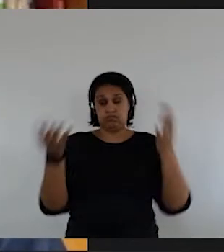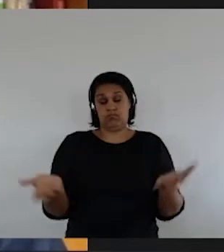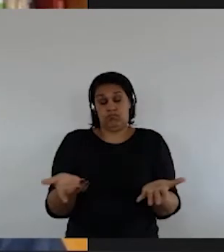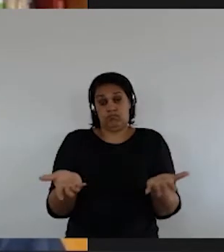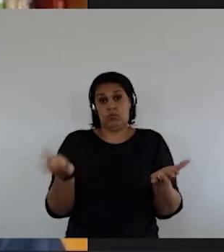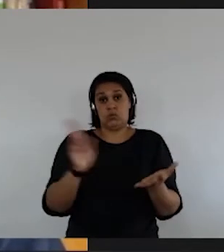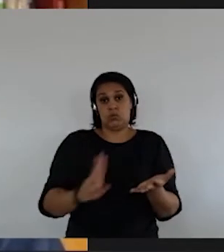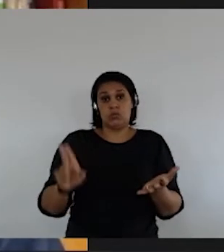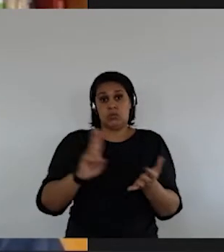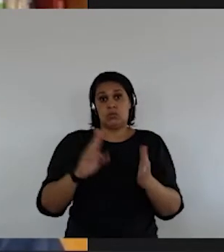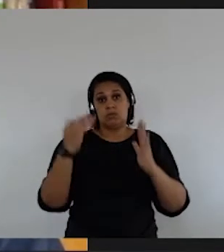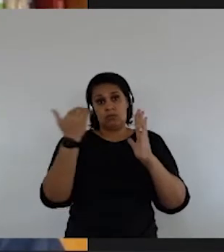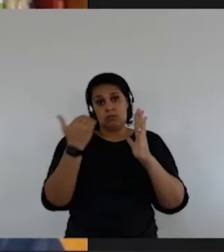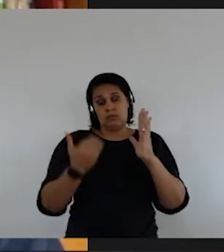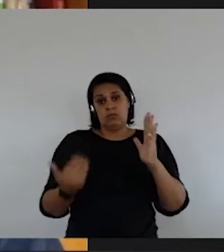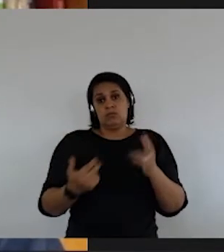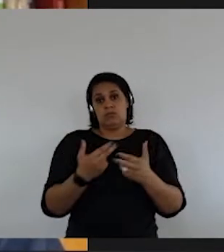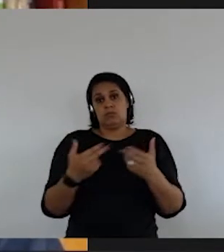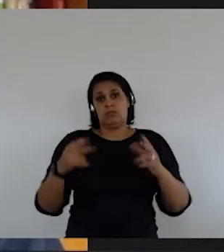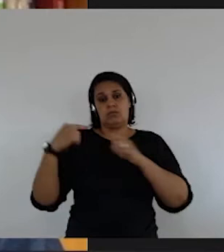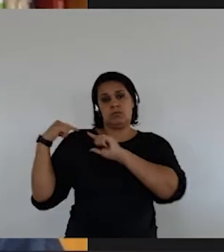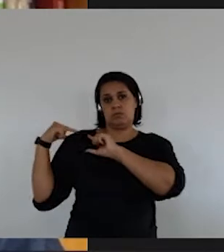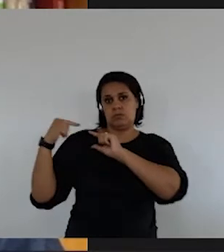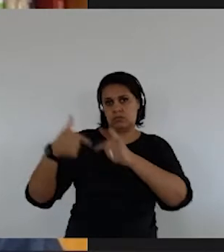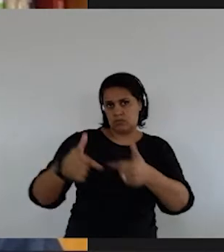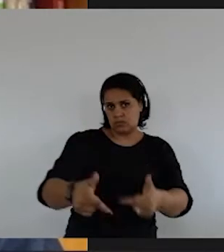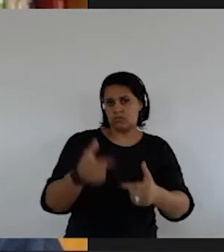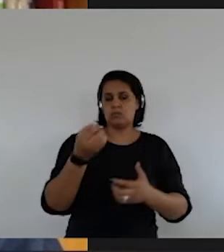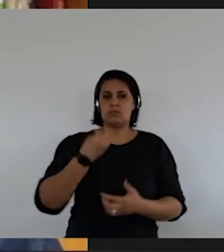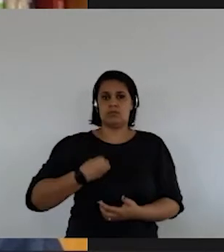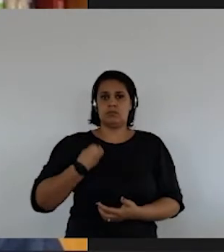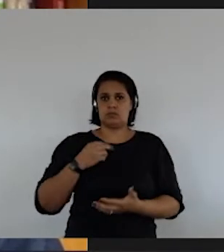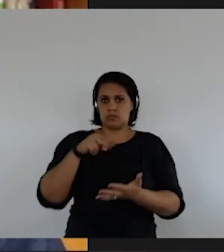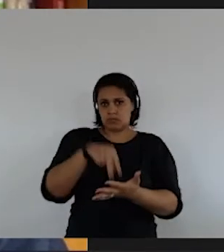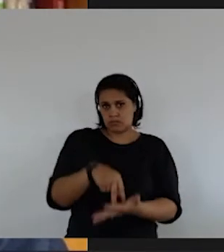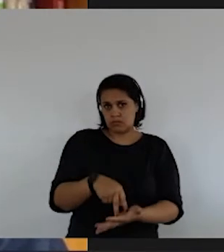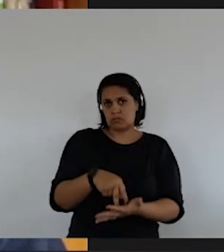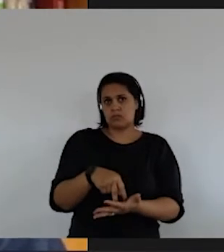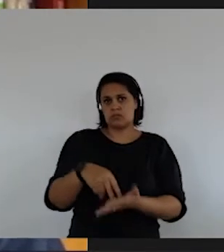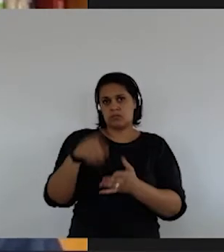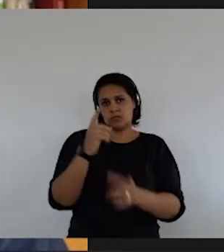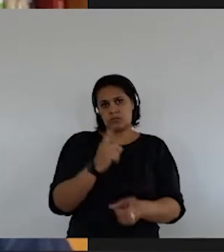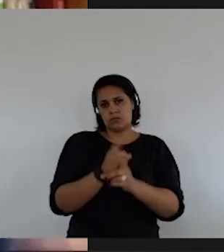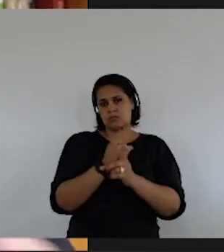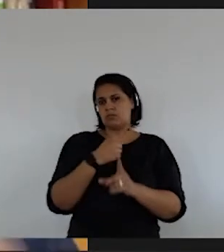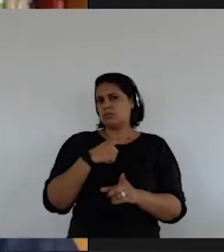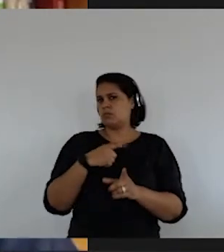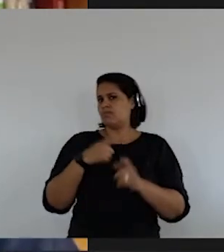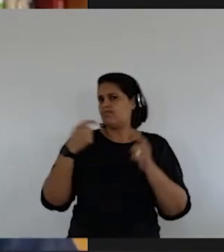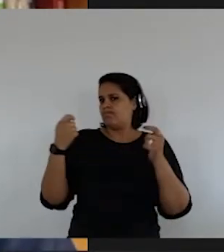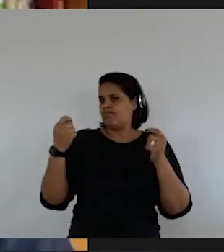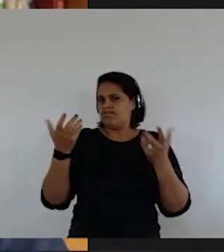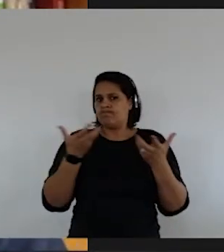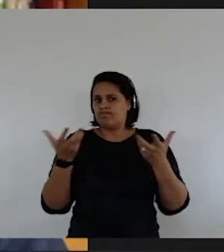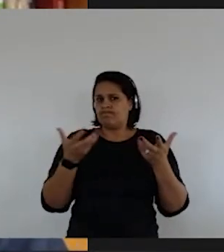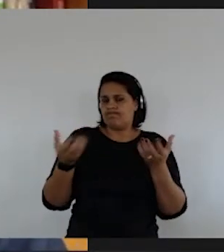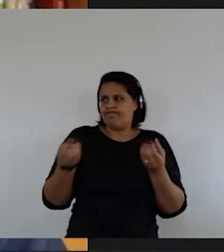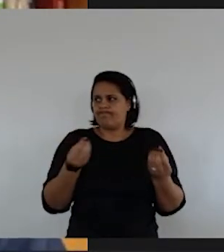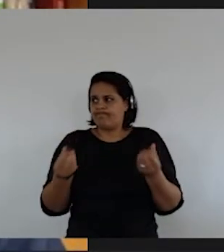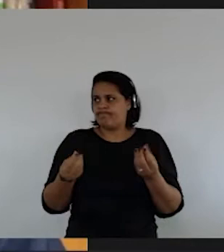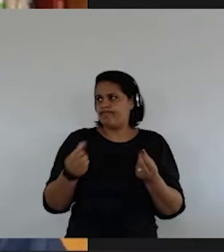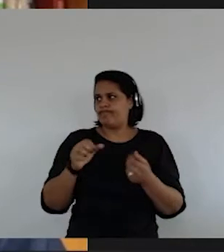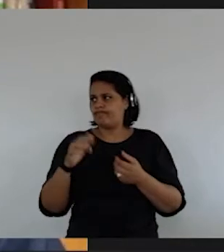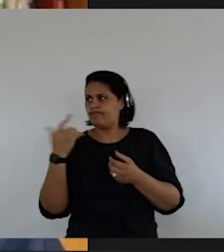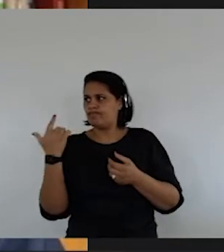para a realização de atos tradicionalmente feitos de forma presencial encontrou especial resistência, em grande medida, por parte